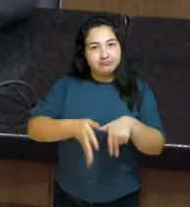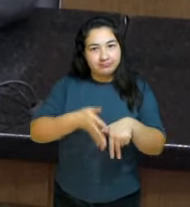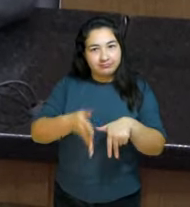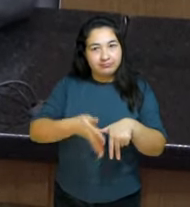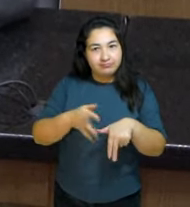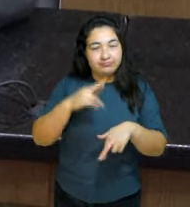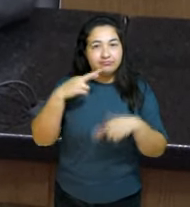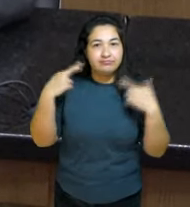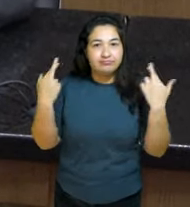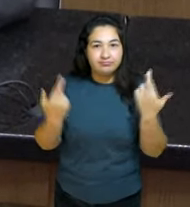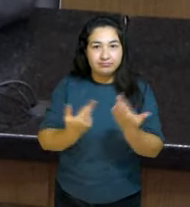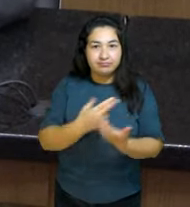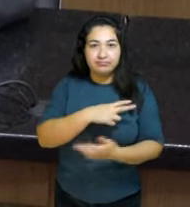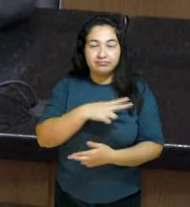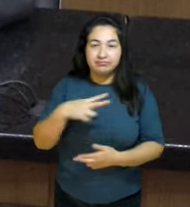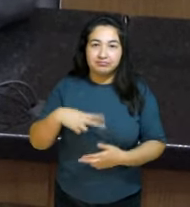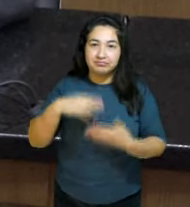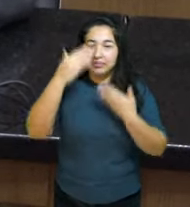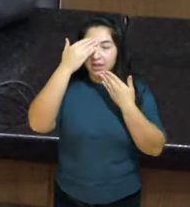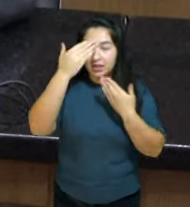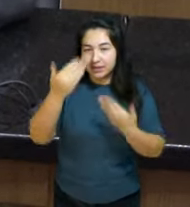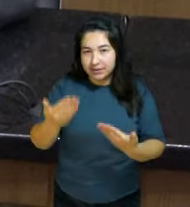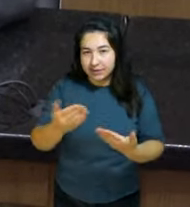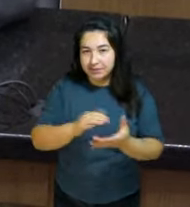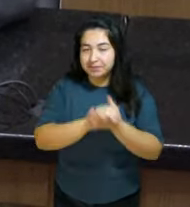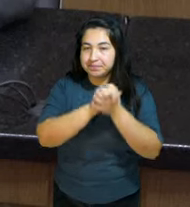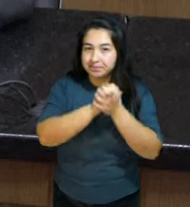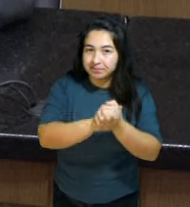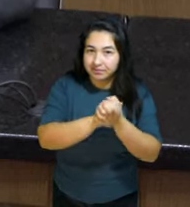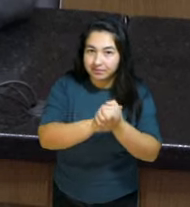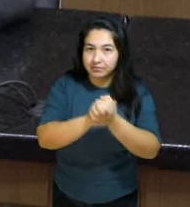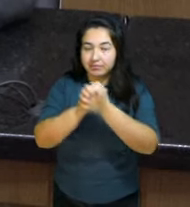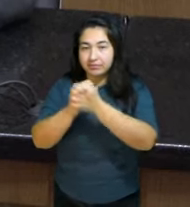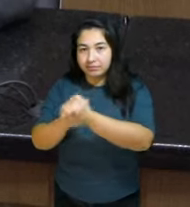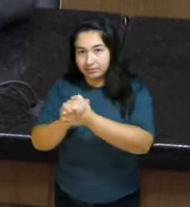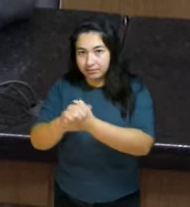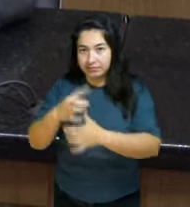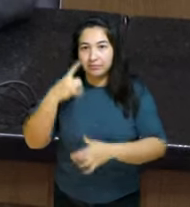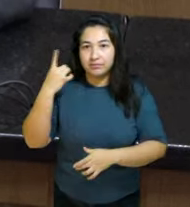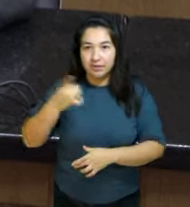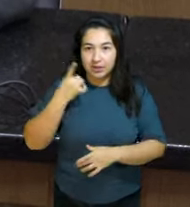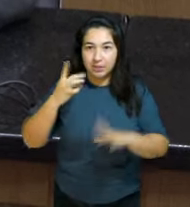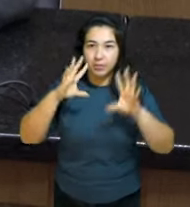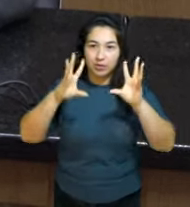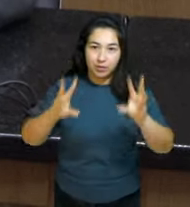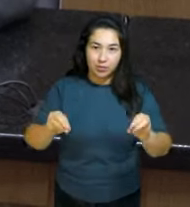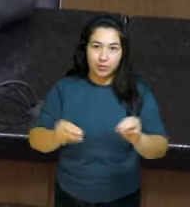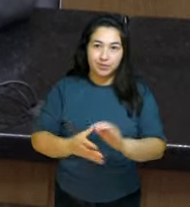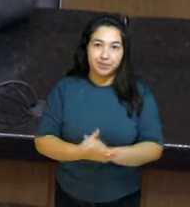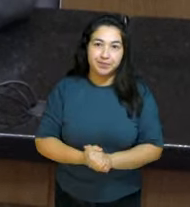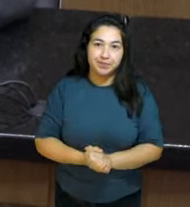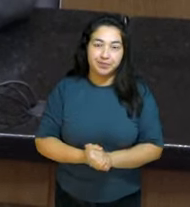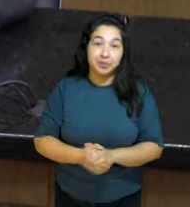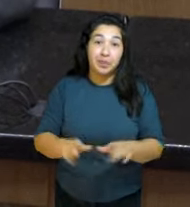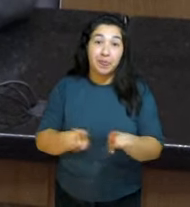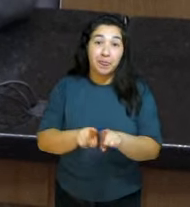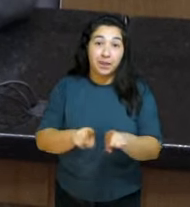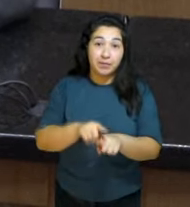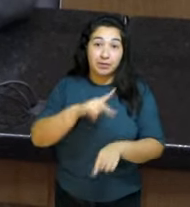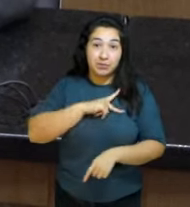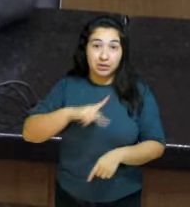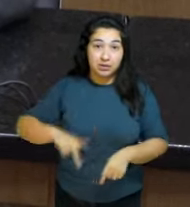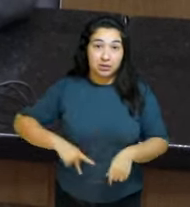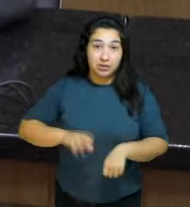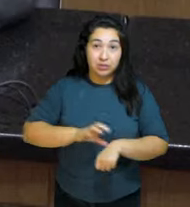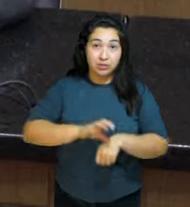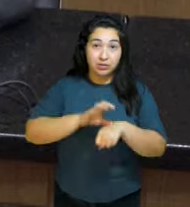agradecê-lo. E, agradecendo, quero cumprimentar os demais deputados, cumprimentar o presidente do Conselho Estadual